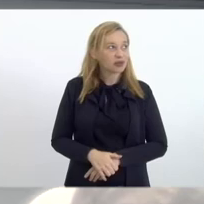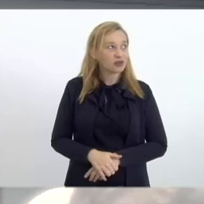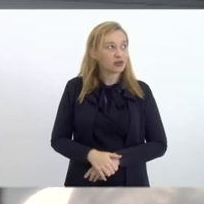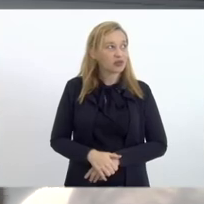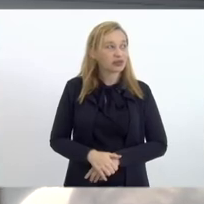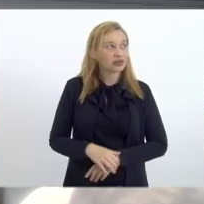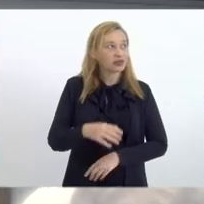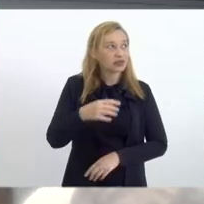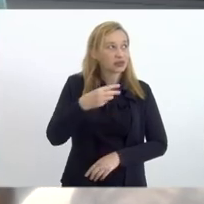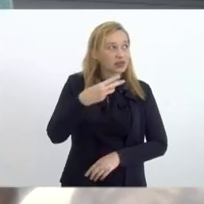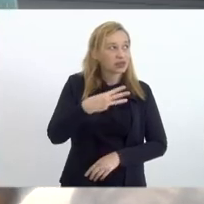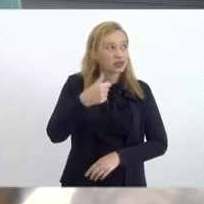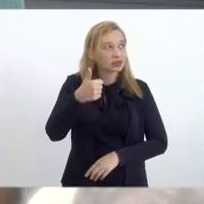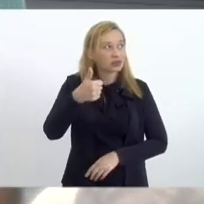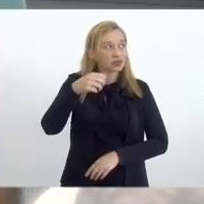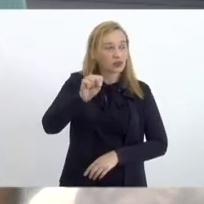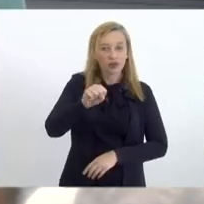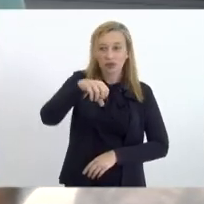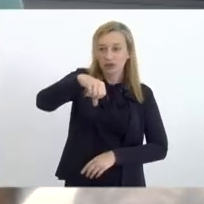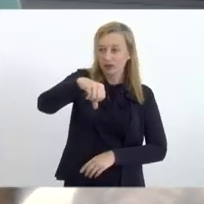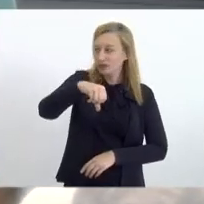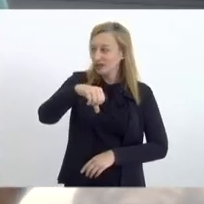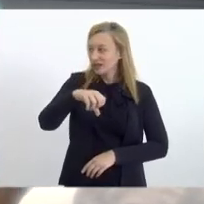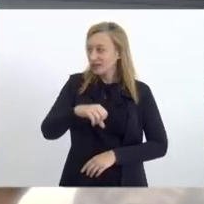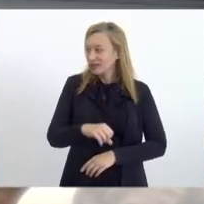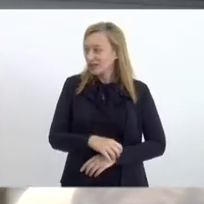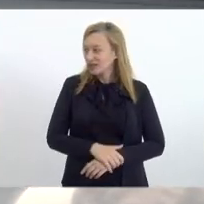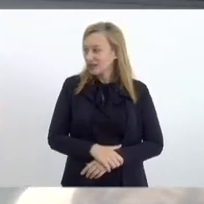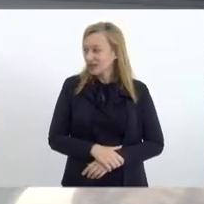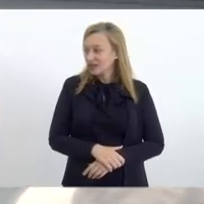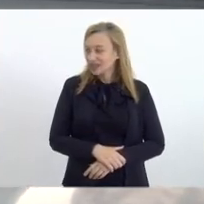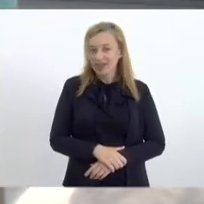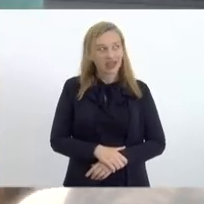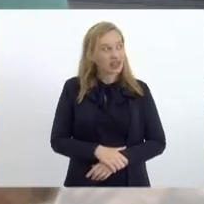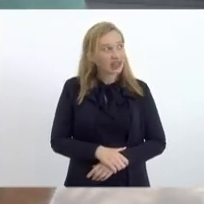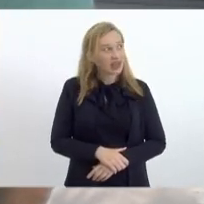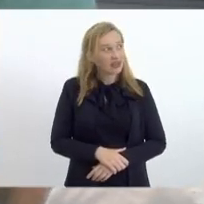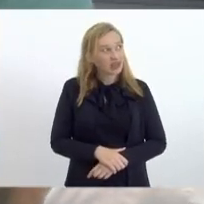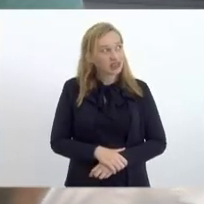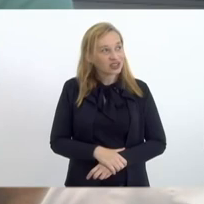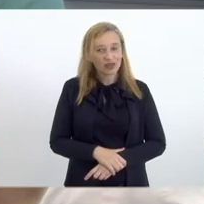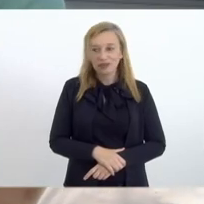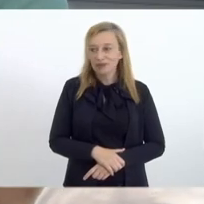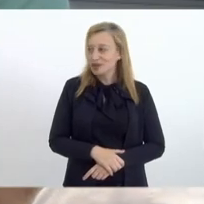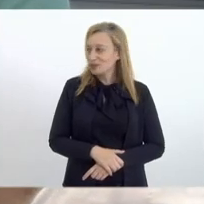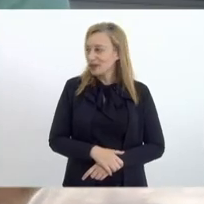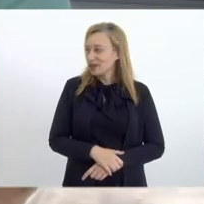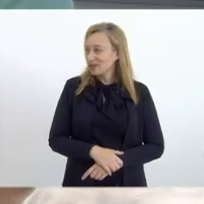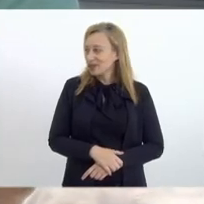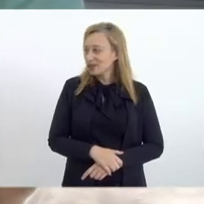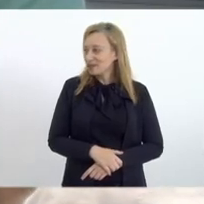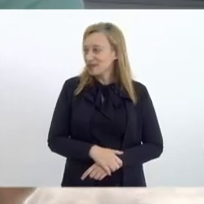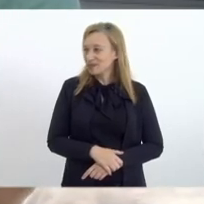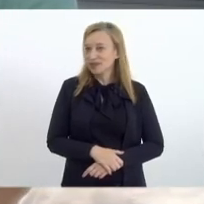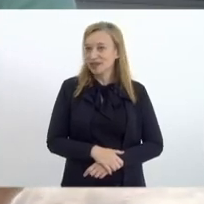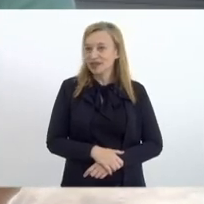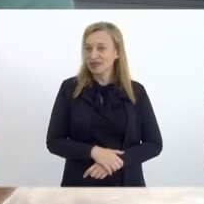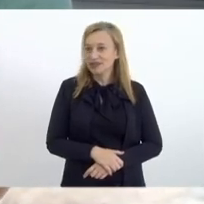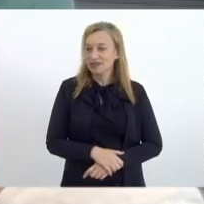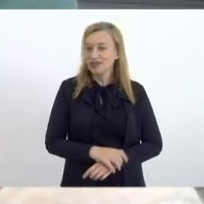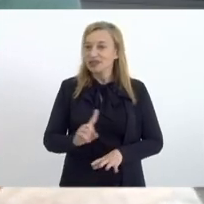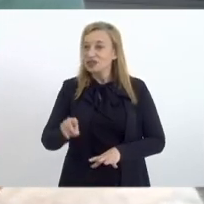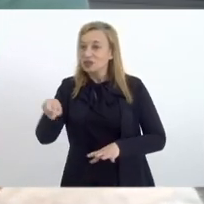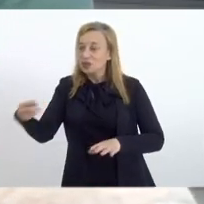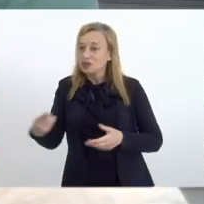e estamos há 20 anos gerindo os ativos e efetuando os pagamentos dos proventos de aposentadoria e reforma, das pensões e de